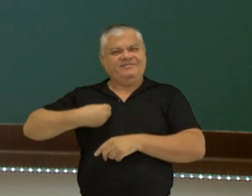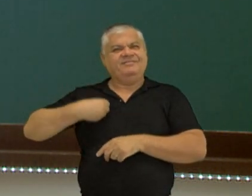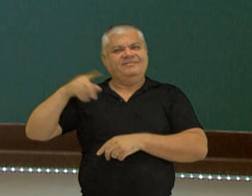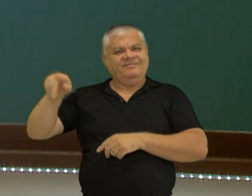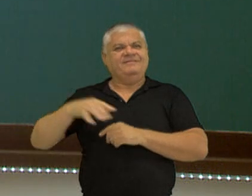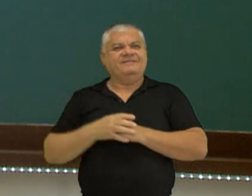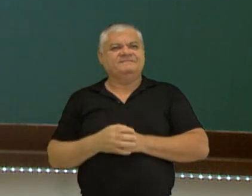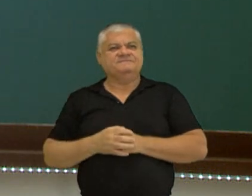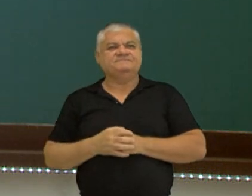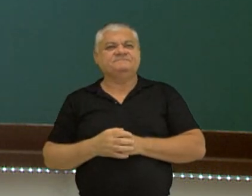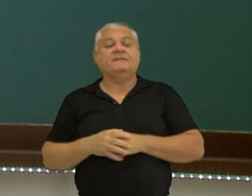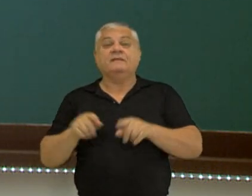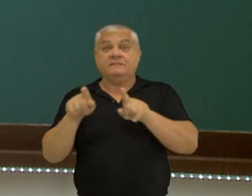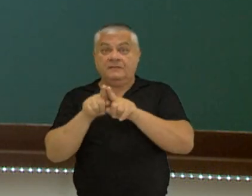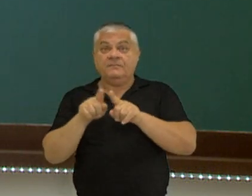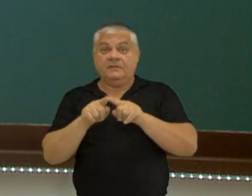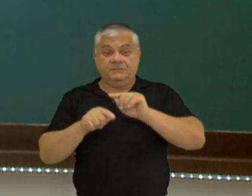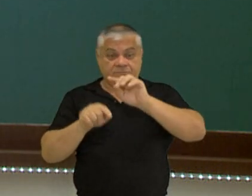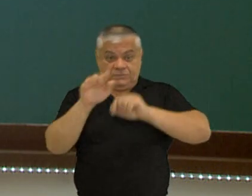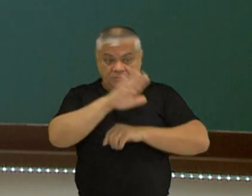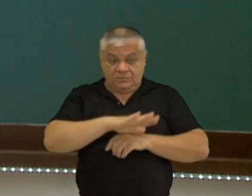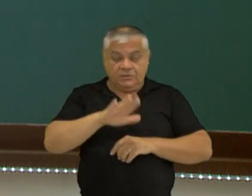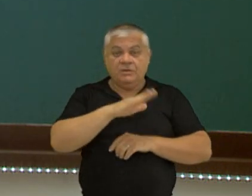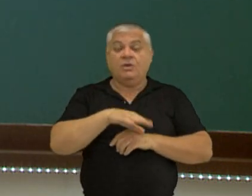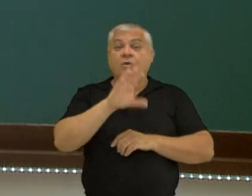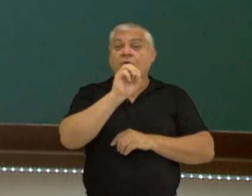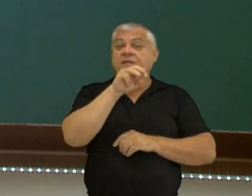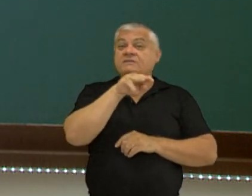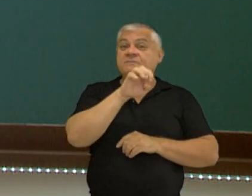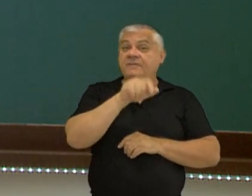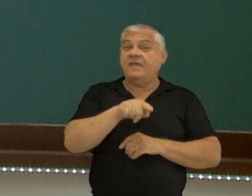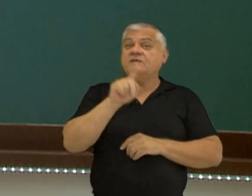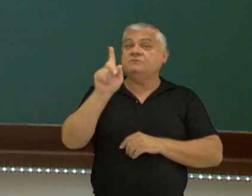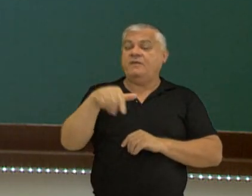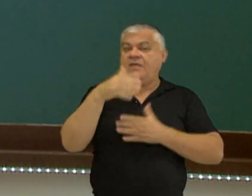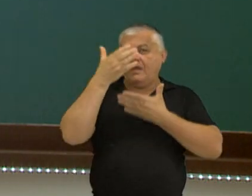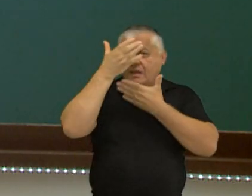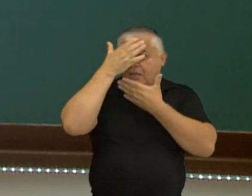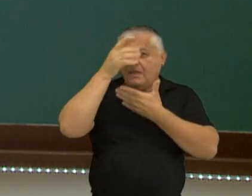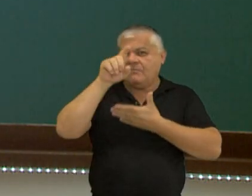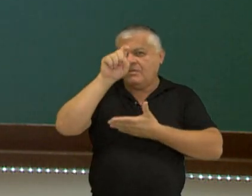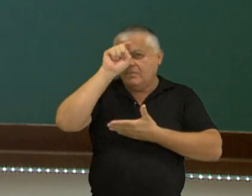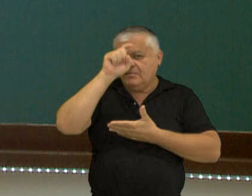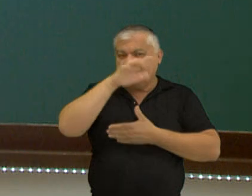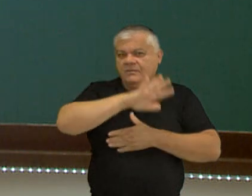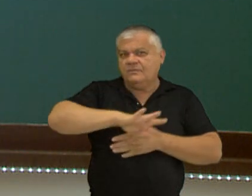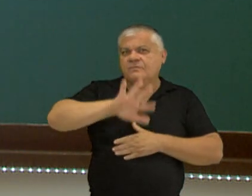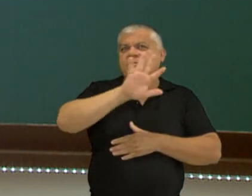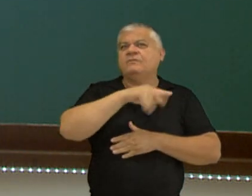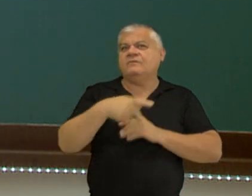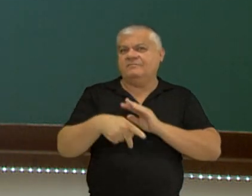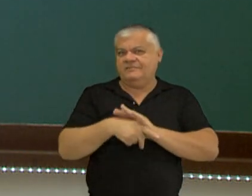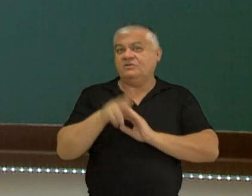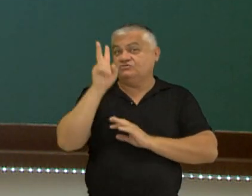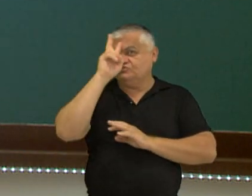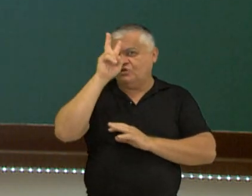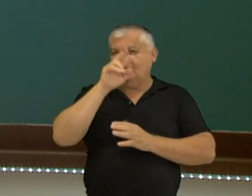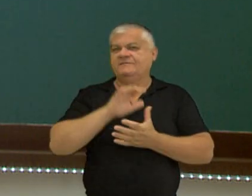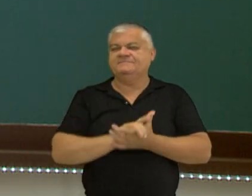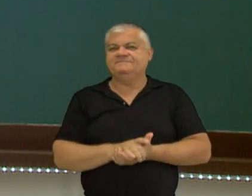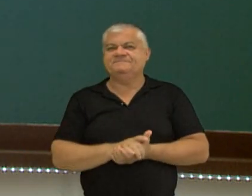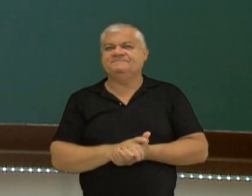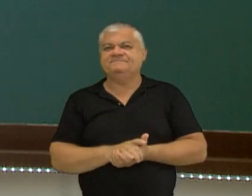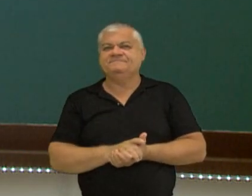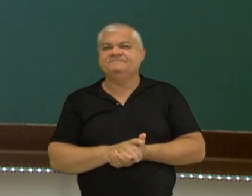E o Oriente Médio também se encontra nesse continente, que é uma característica importante ali, principalmente da parte histórica, certo?